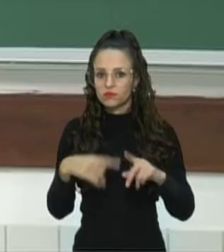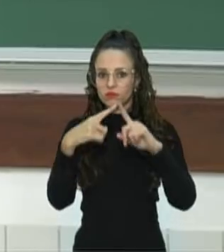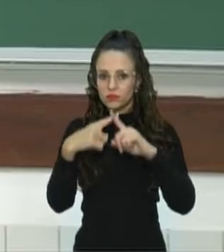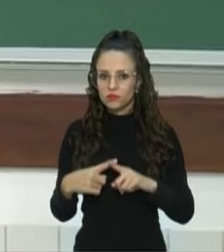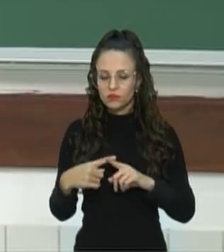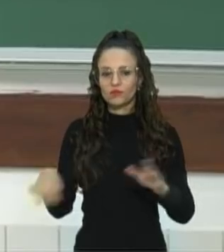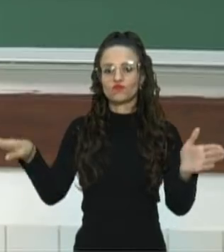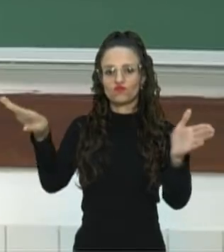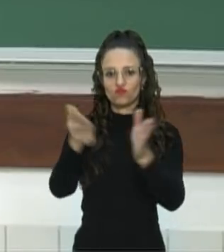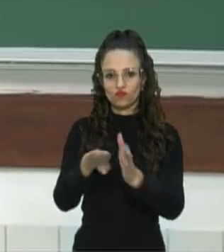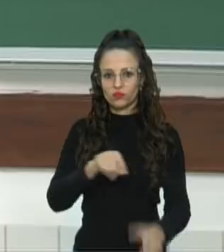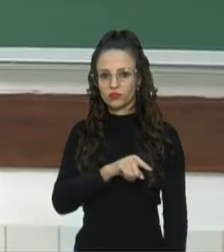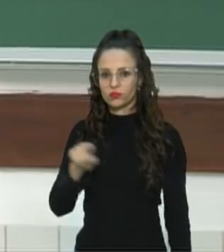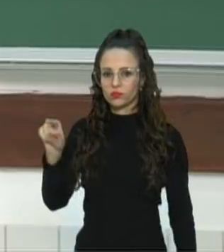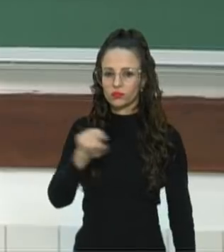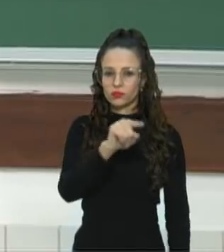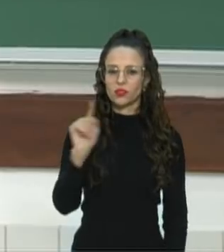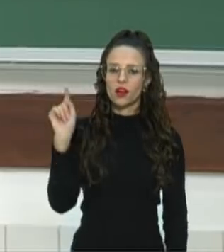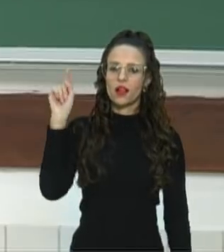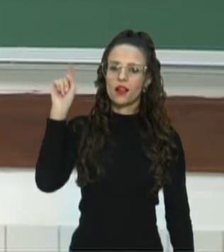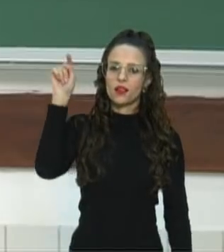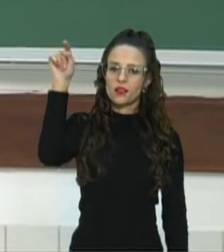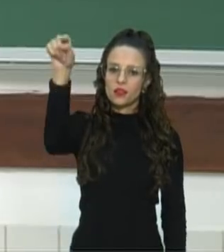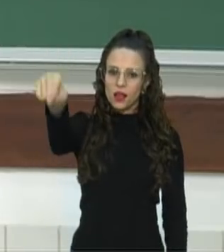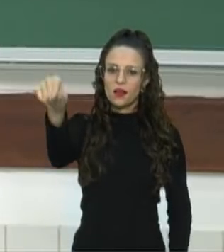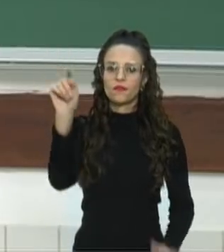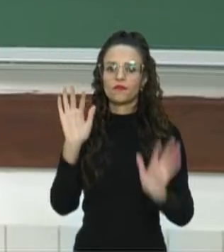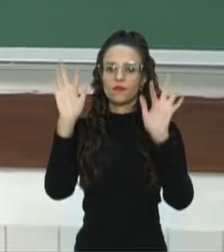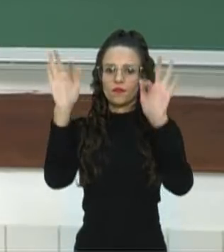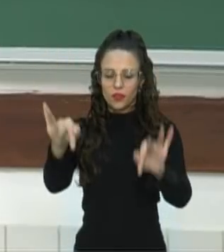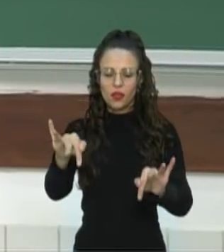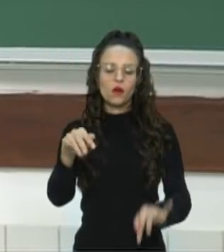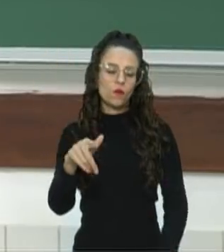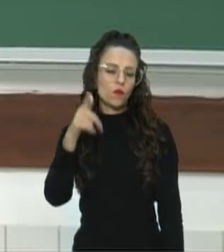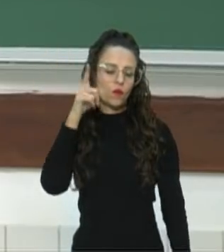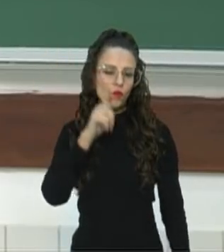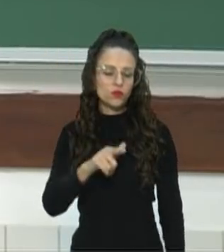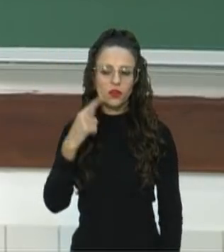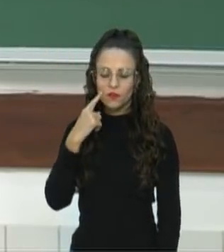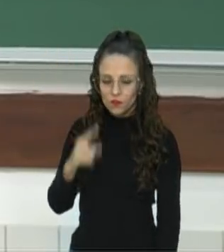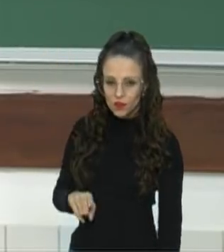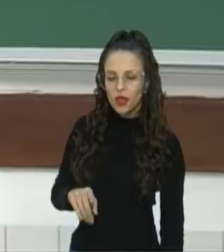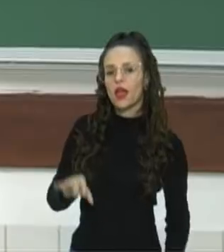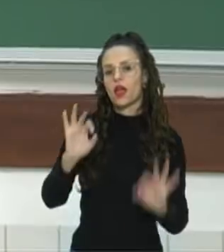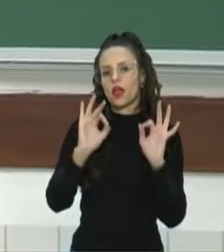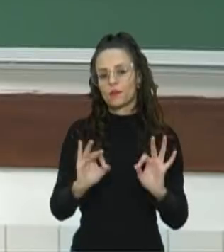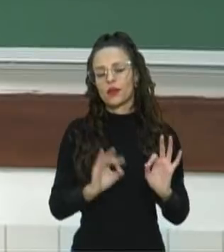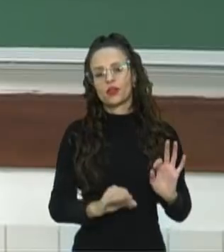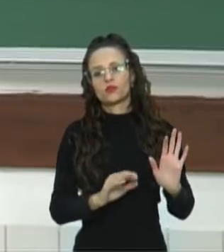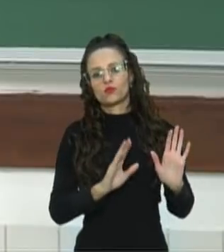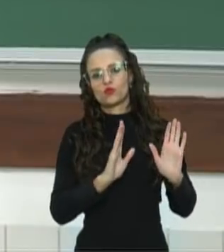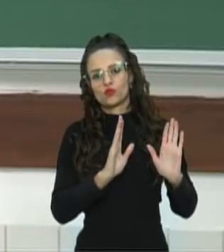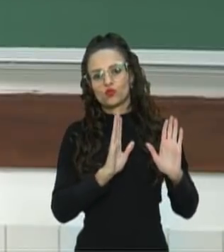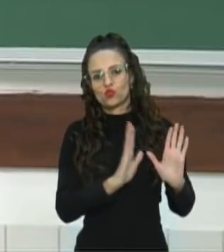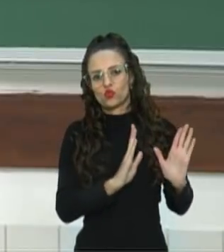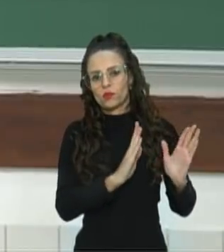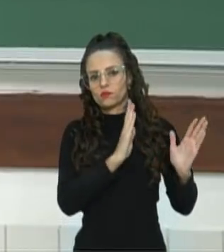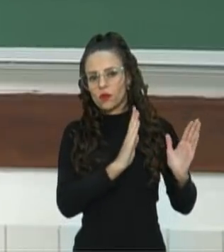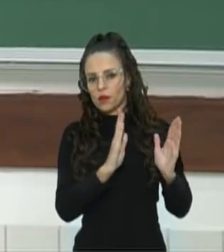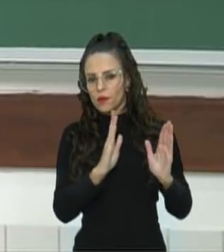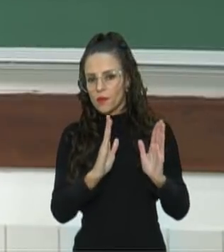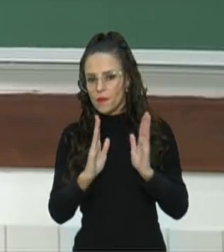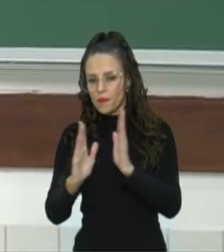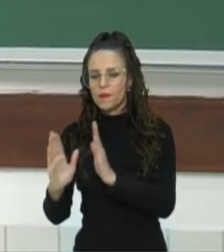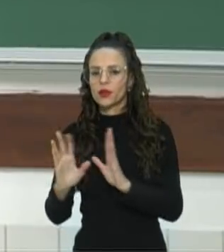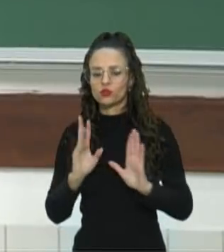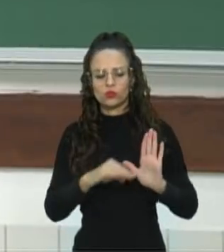na chegada, né, do atleta no final lá, ele consegue, no computador, eles conseguem traçar tudo